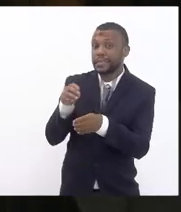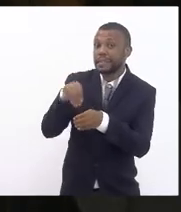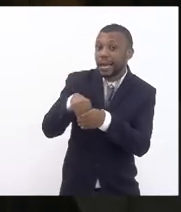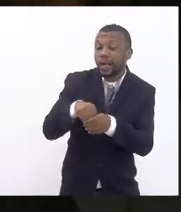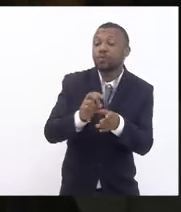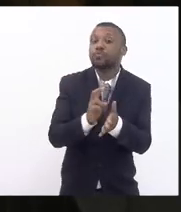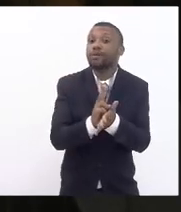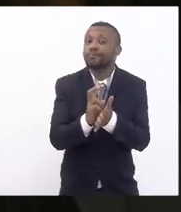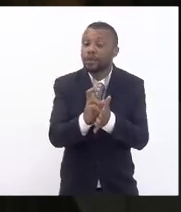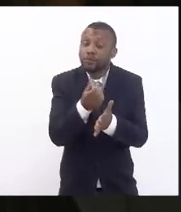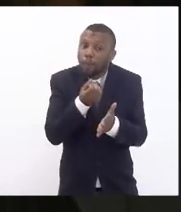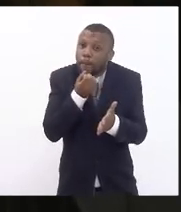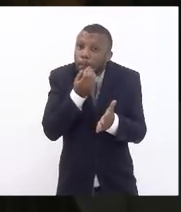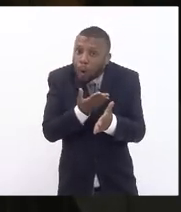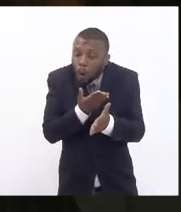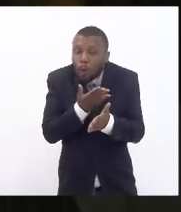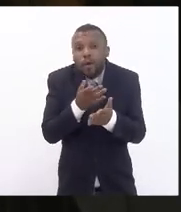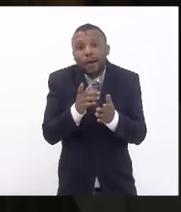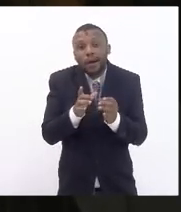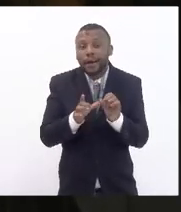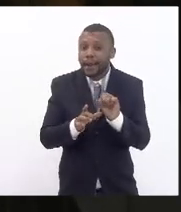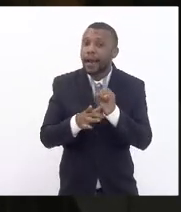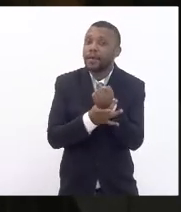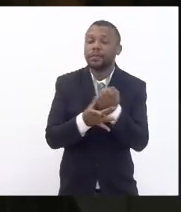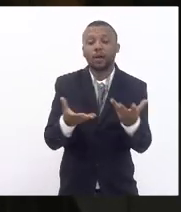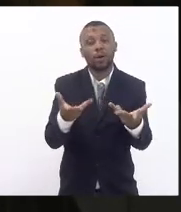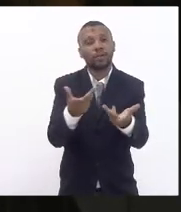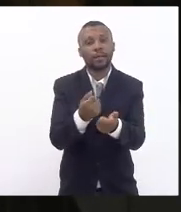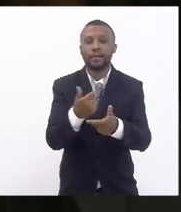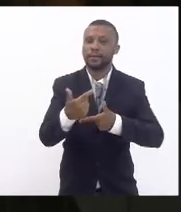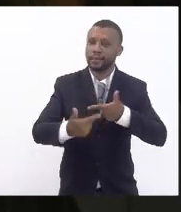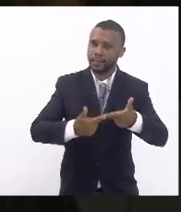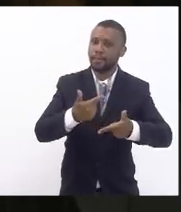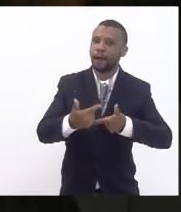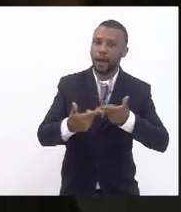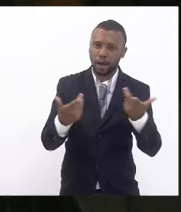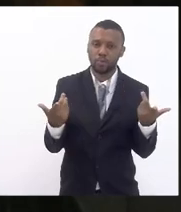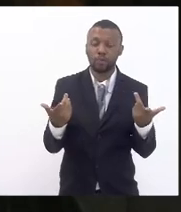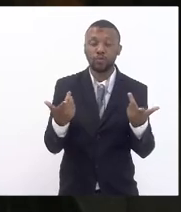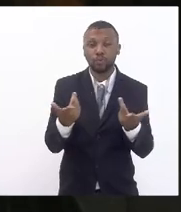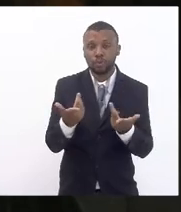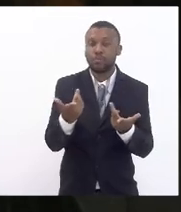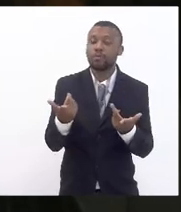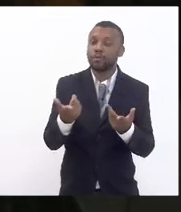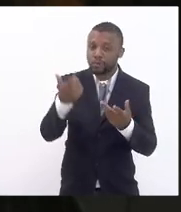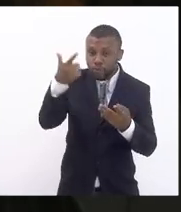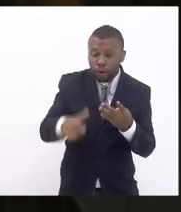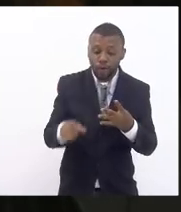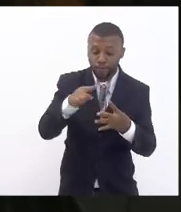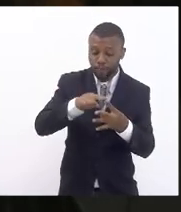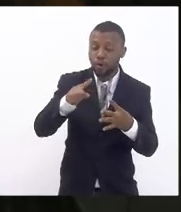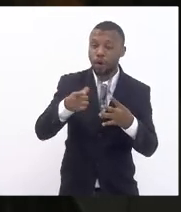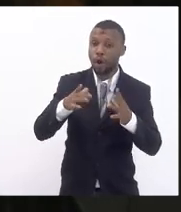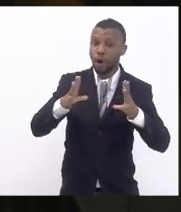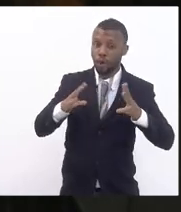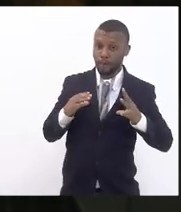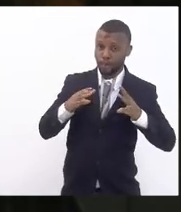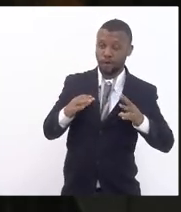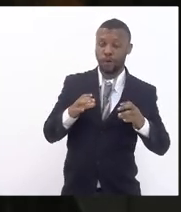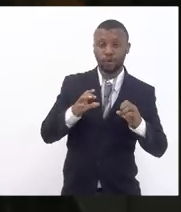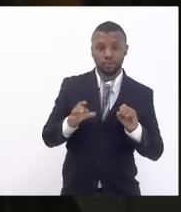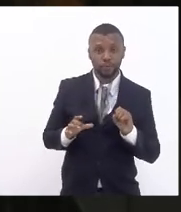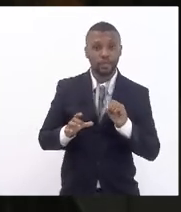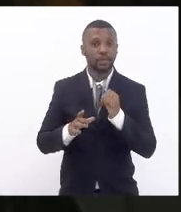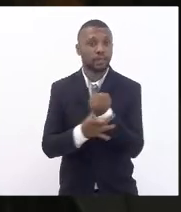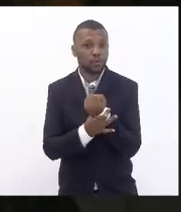for satisfatório, garante a qualidade desse serviço no cotidiano. Repito, conforto, segurança, pontualidade e